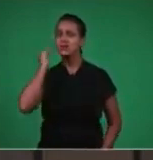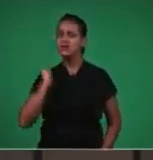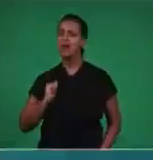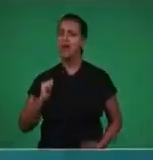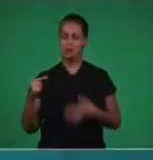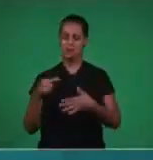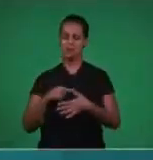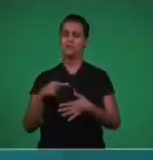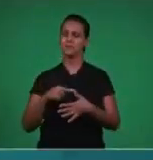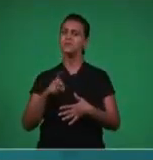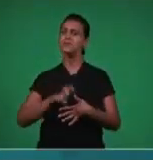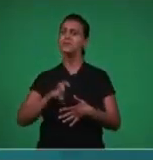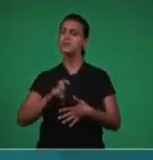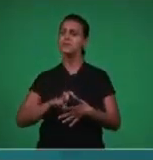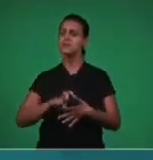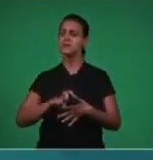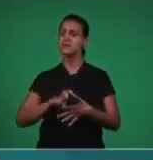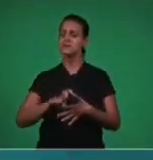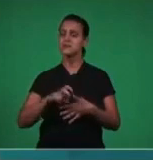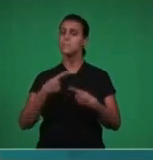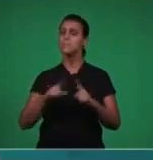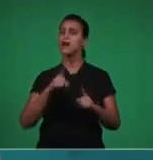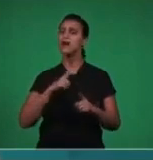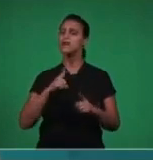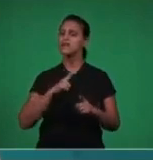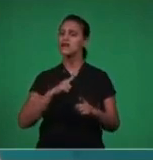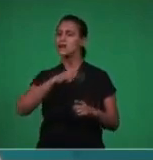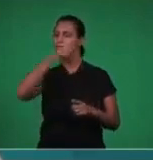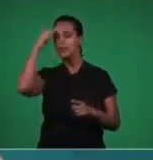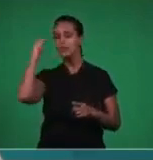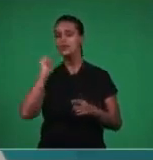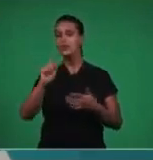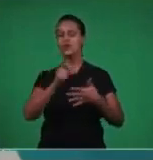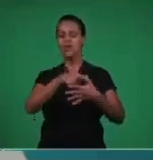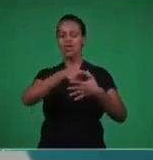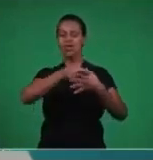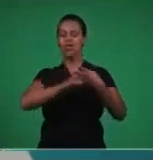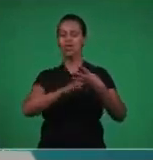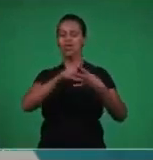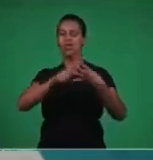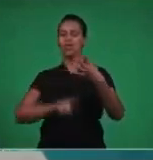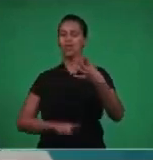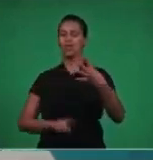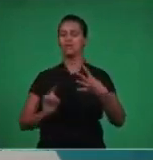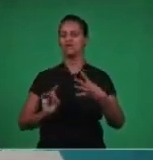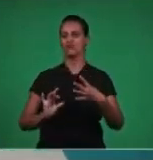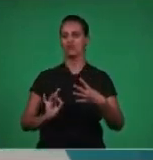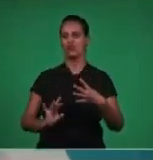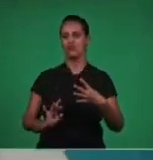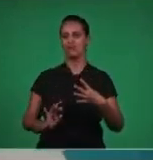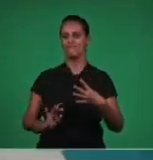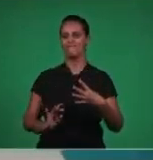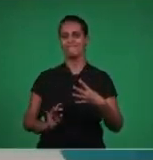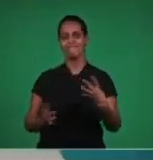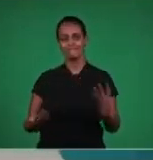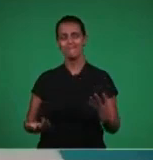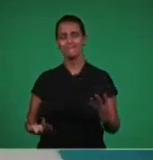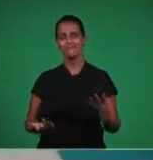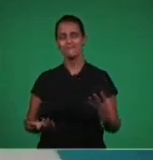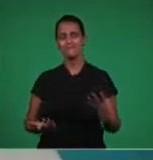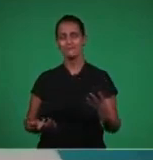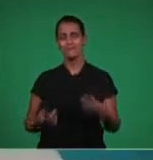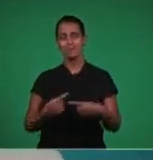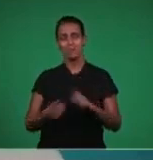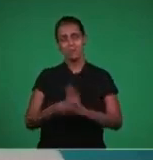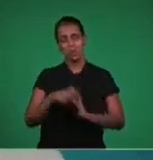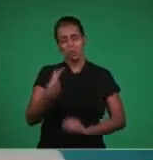aqueles que querem viver só da quarta medida, é só dessa vida. Aí diz o texto, se cremos só para essa vida aqui, somos as